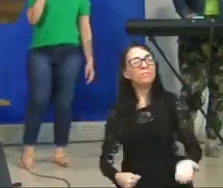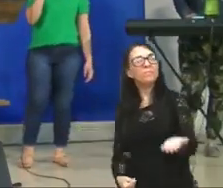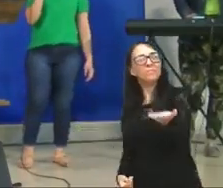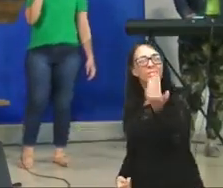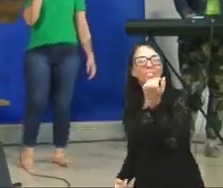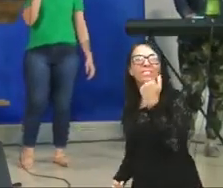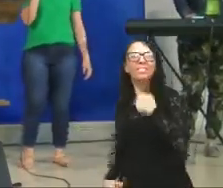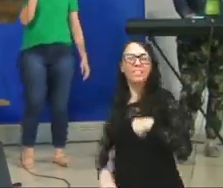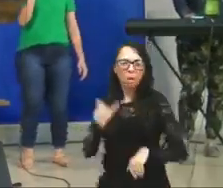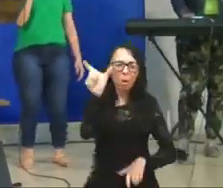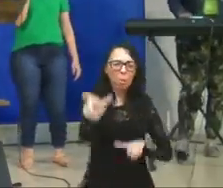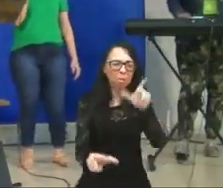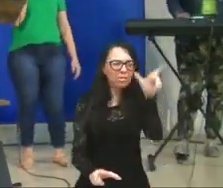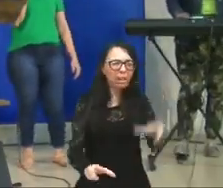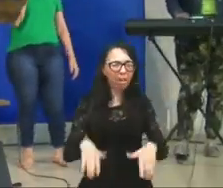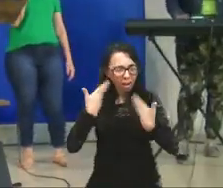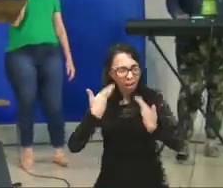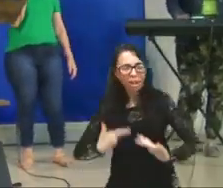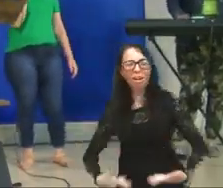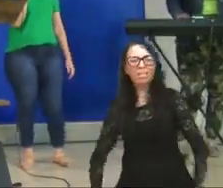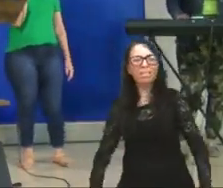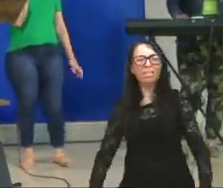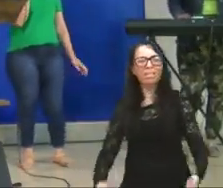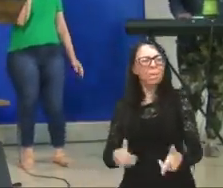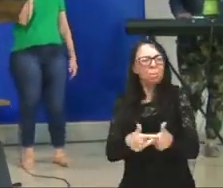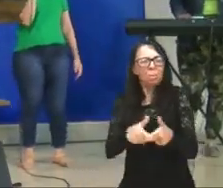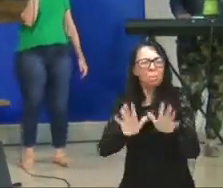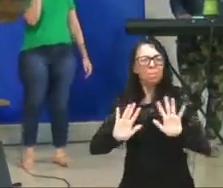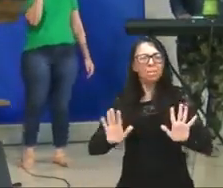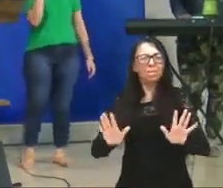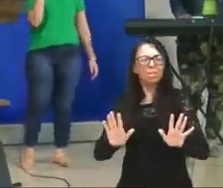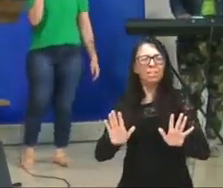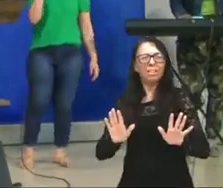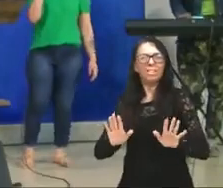Vem assim como estás diante